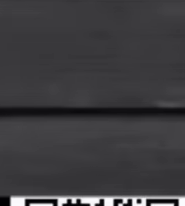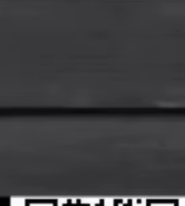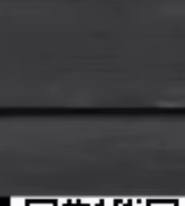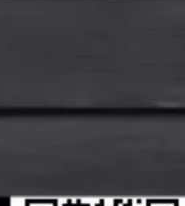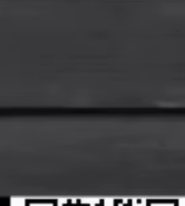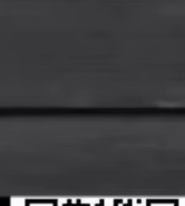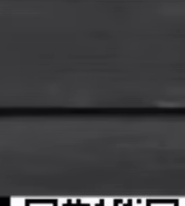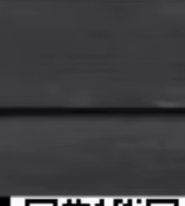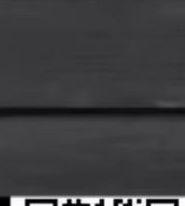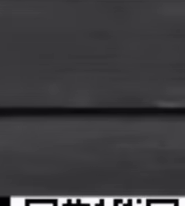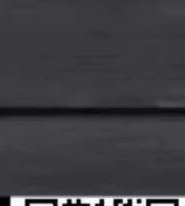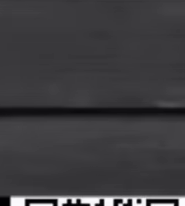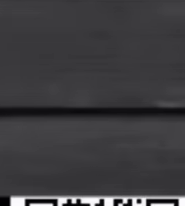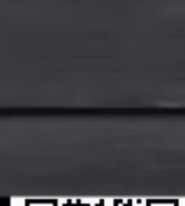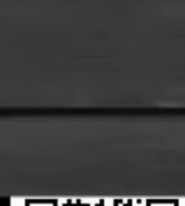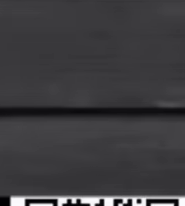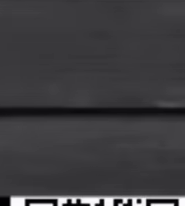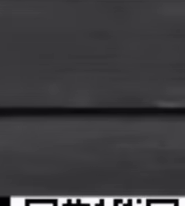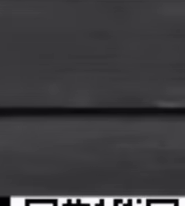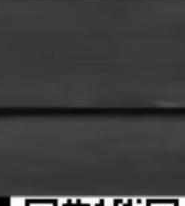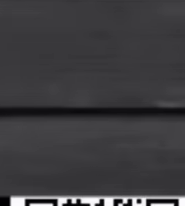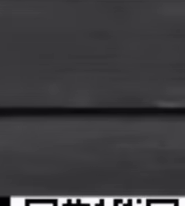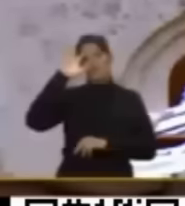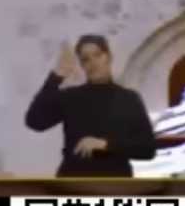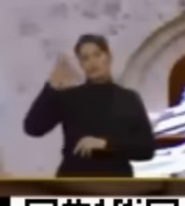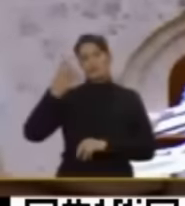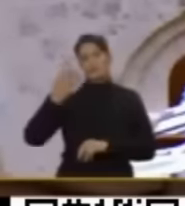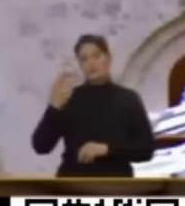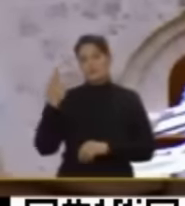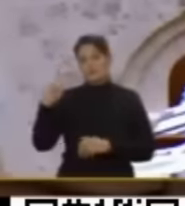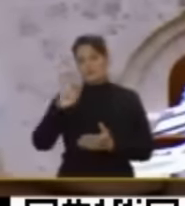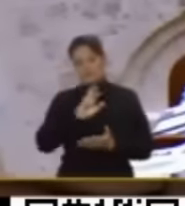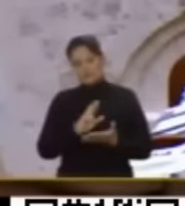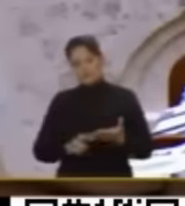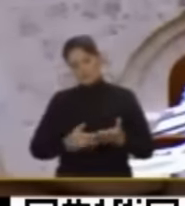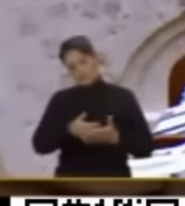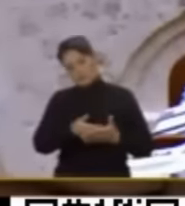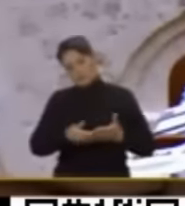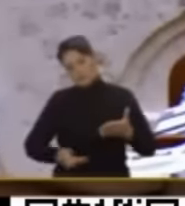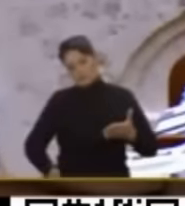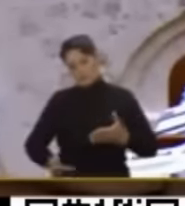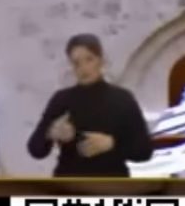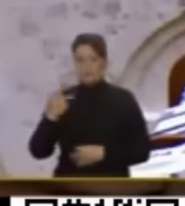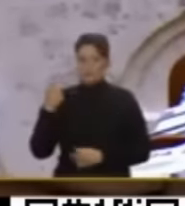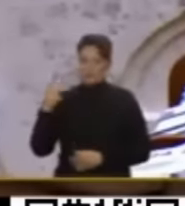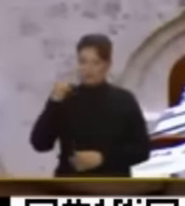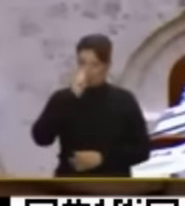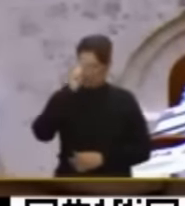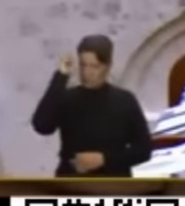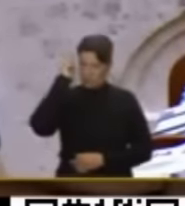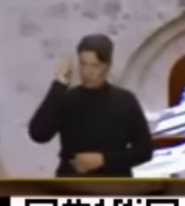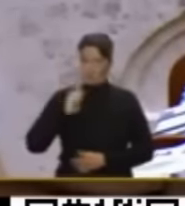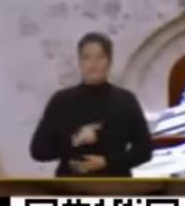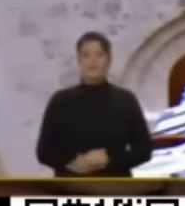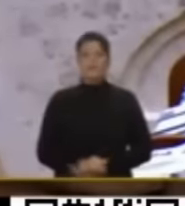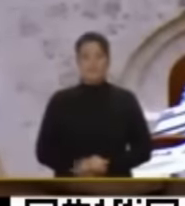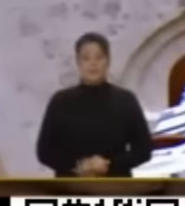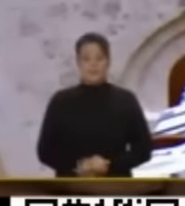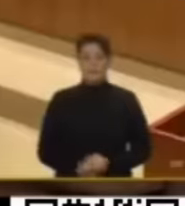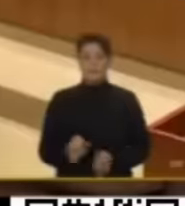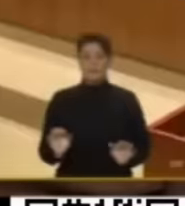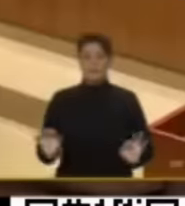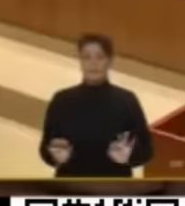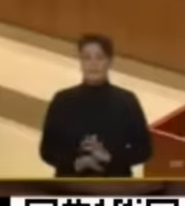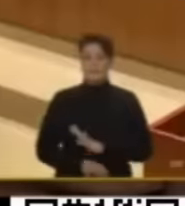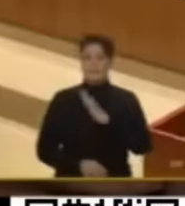Ele não estava lá em dezembro de 2022, quando Ayrton Vieira mandou fabricar alguma coisa contra a Revista